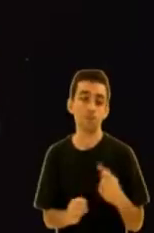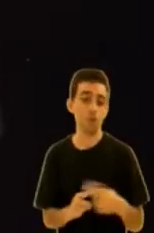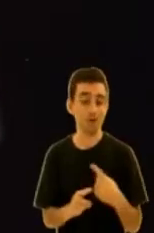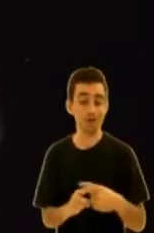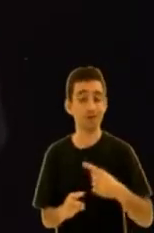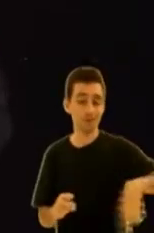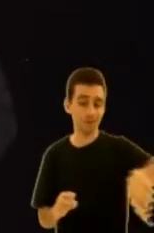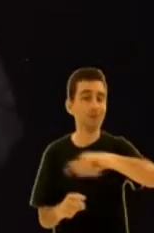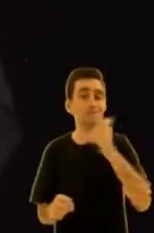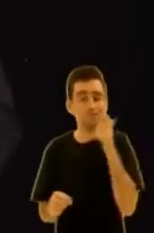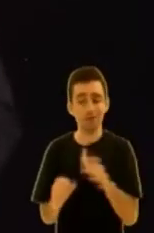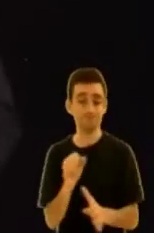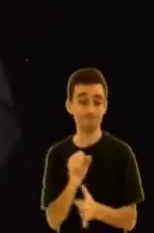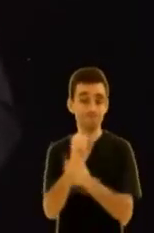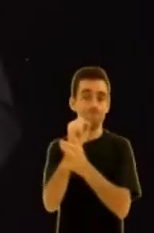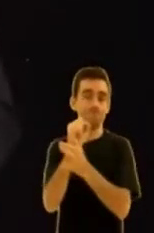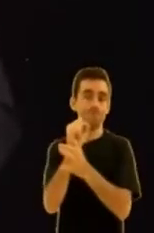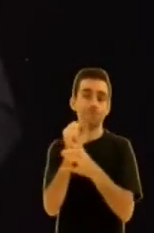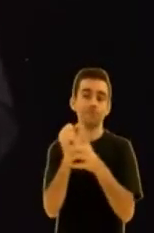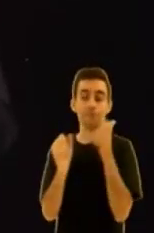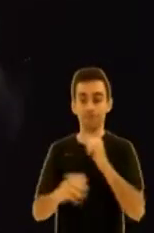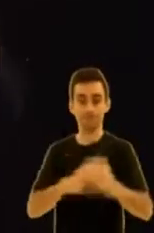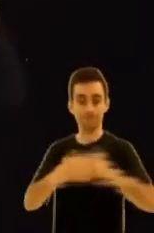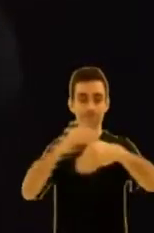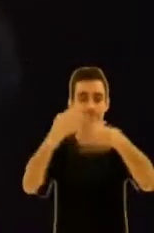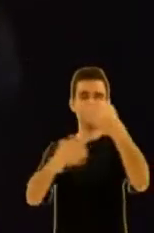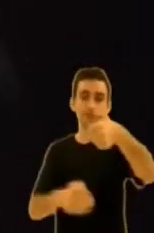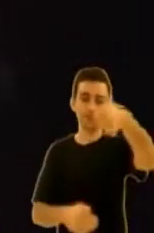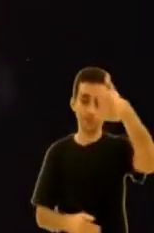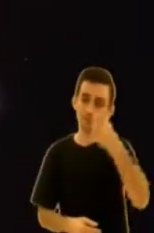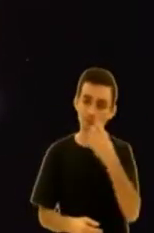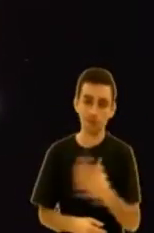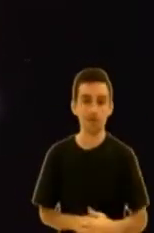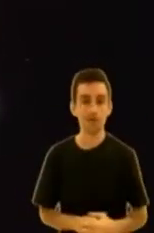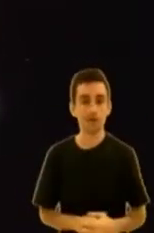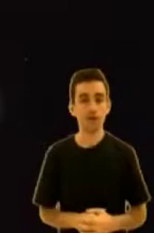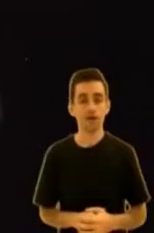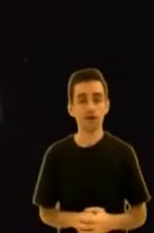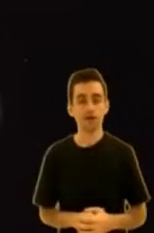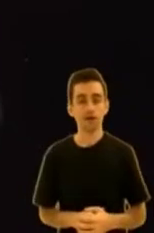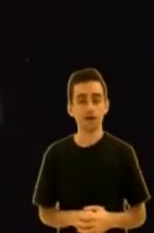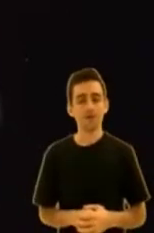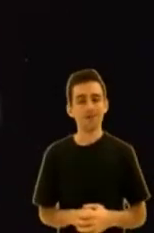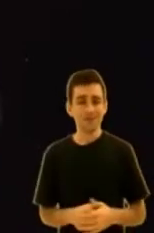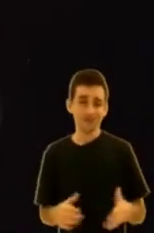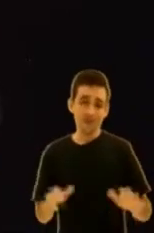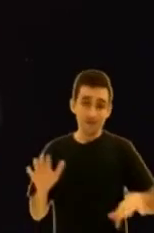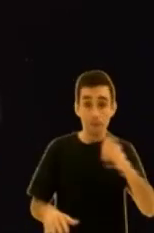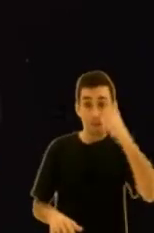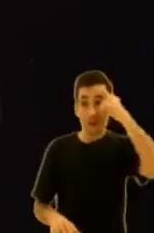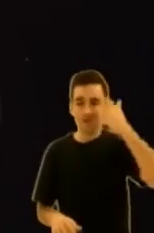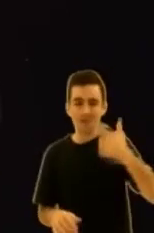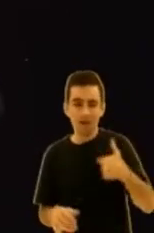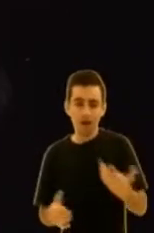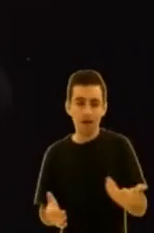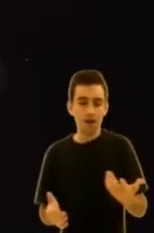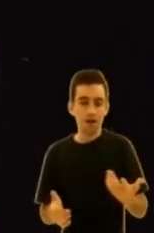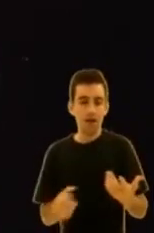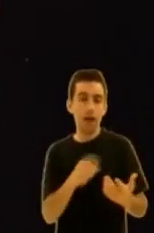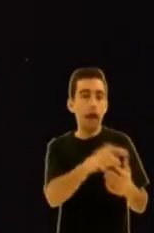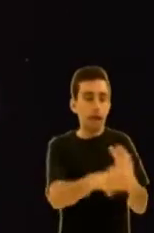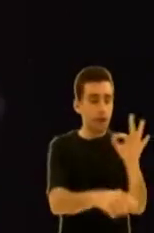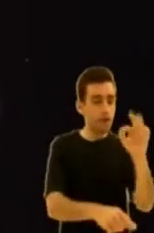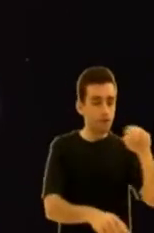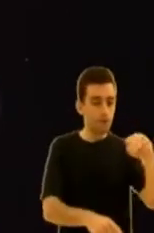garantir a sua melhoria? Porque, a princípio, pode parecer que o FNDE financia